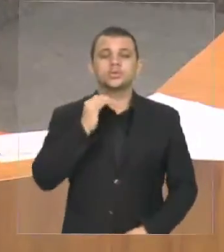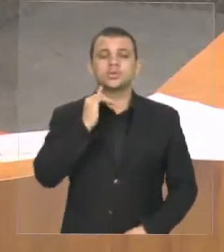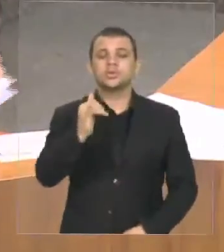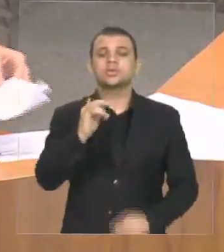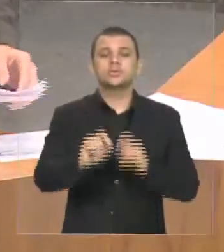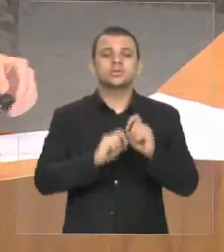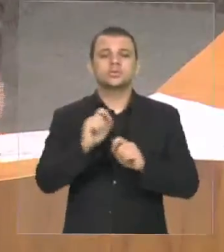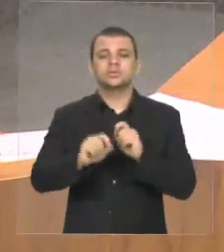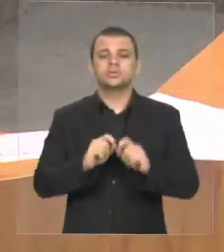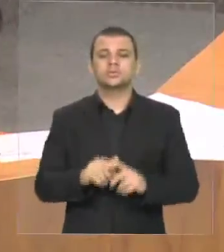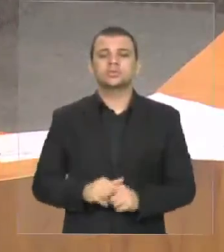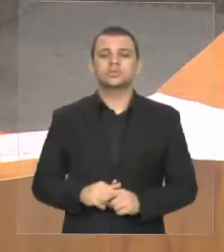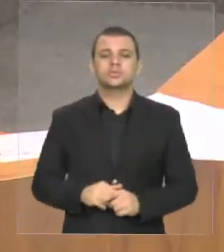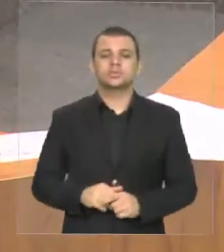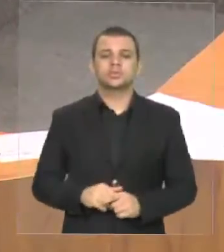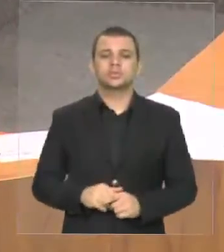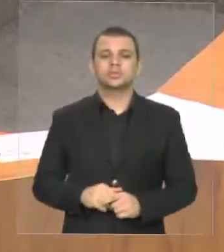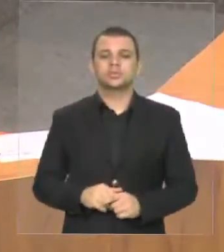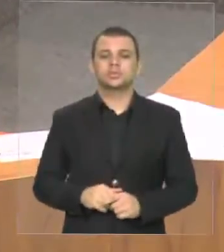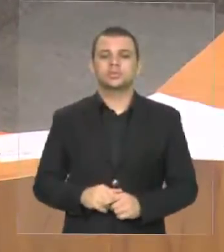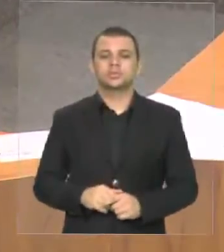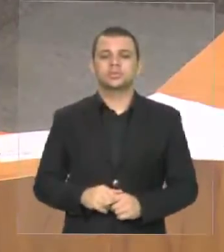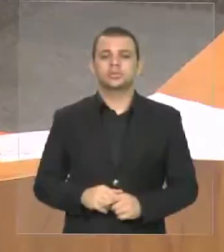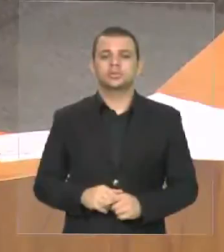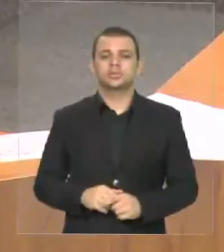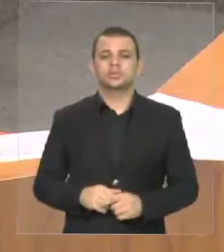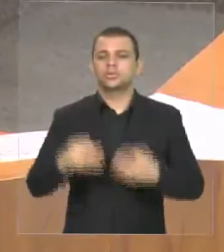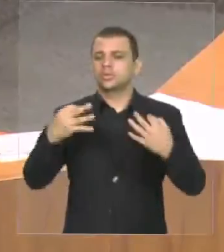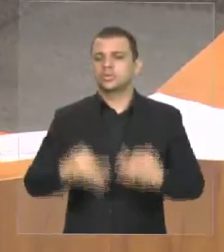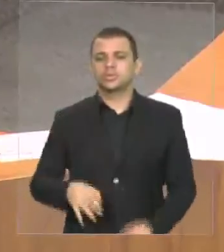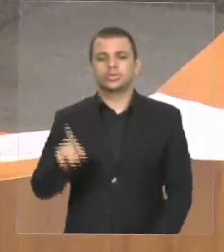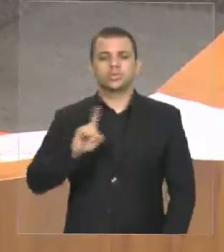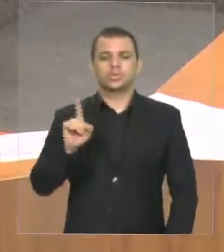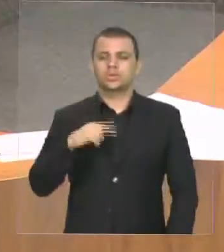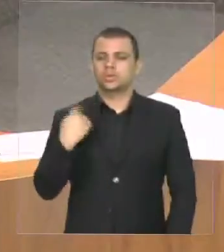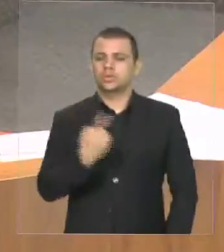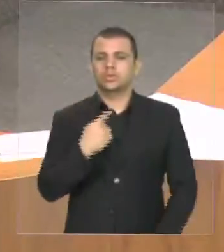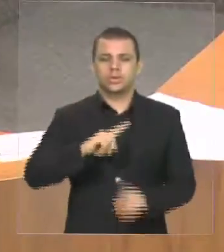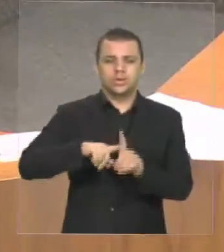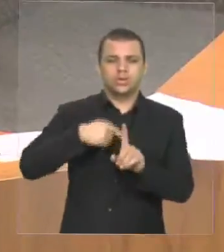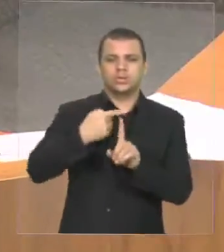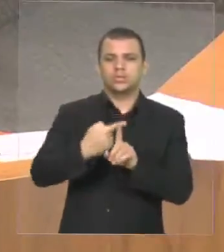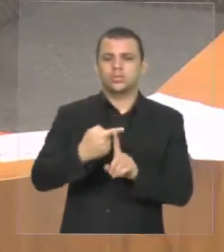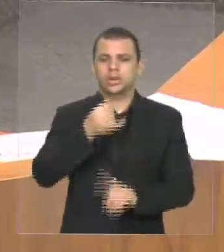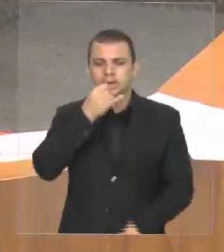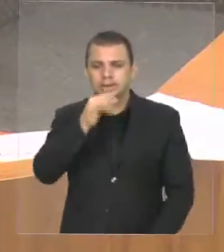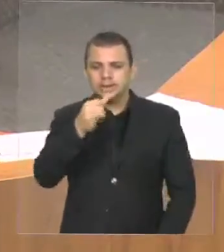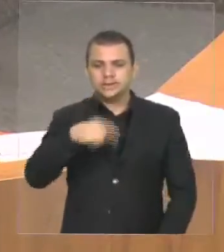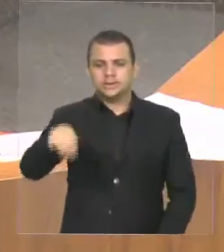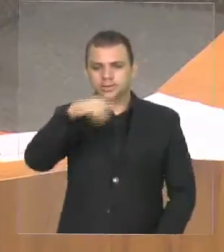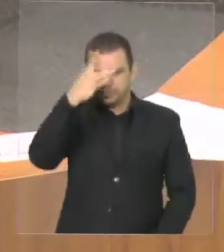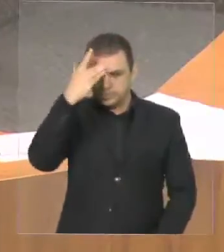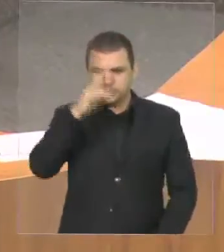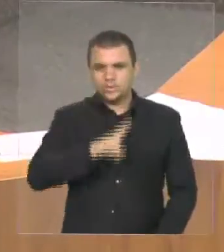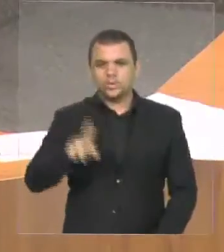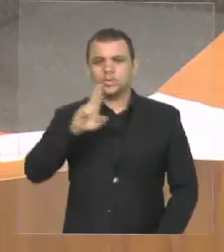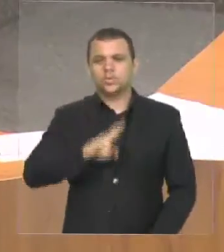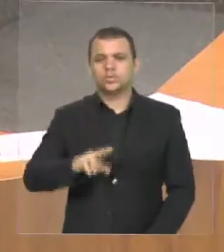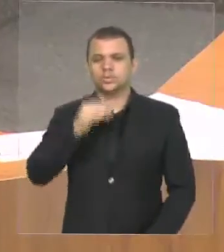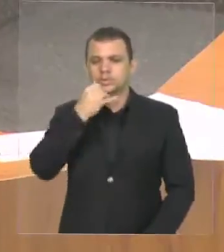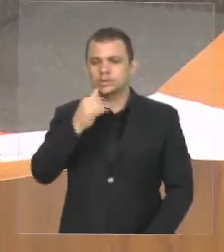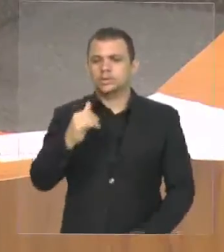seguinte: não é justo nós aumentarmos a conta de energia elétrica do maranhense mais